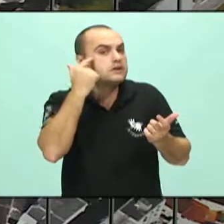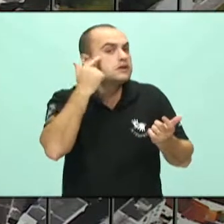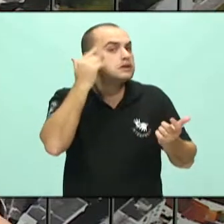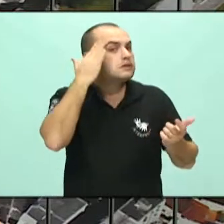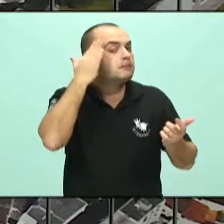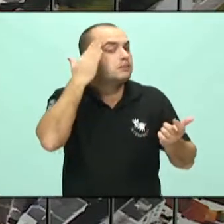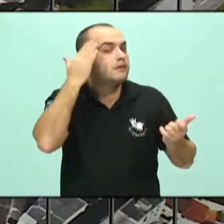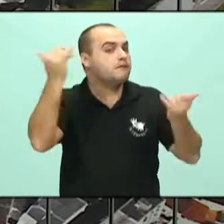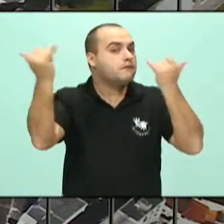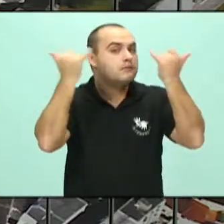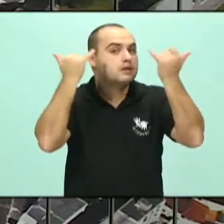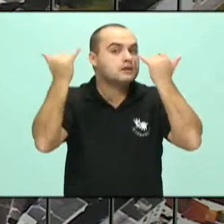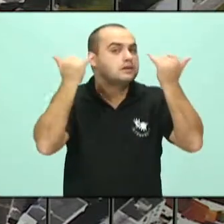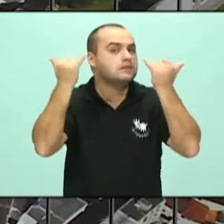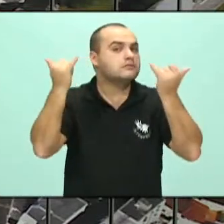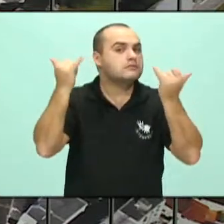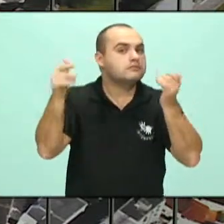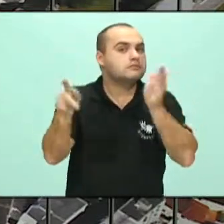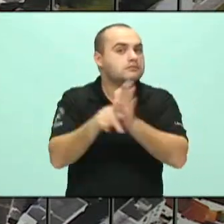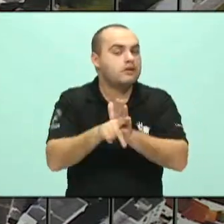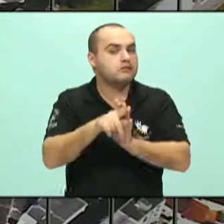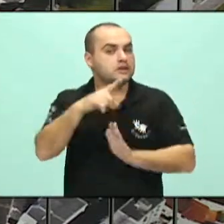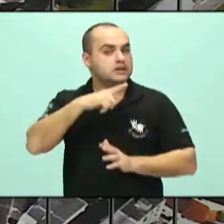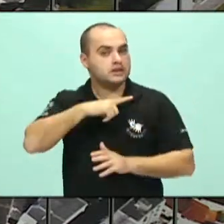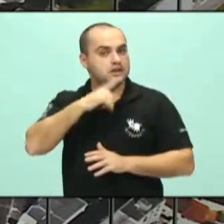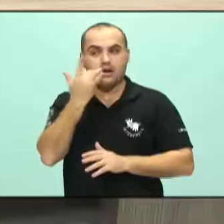de que havia minério